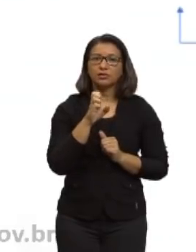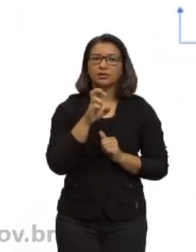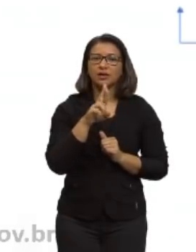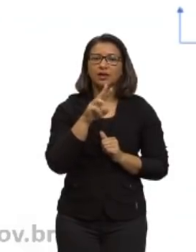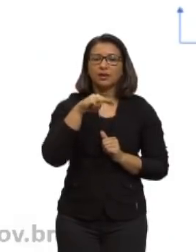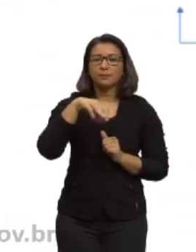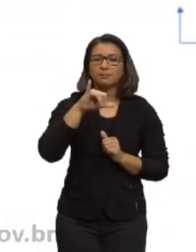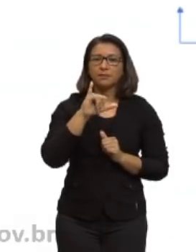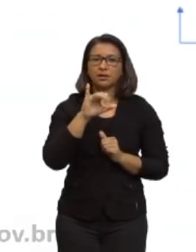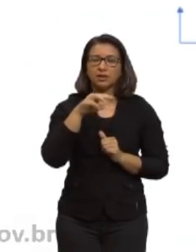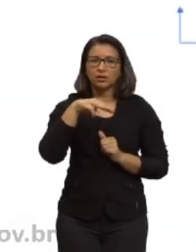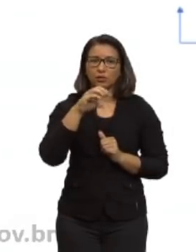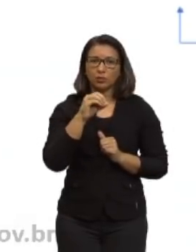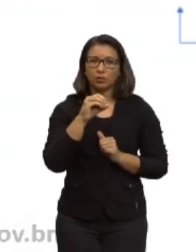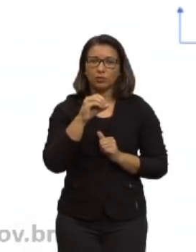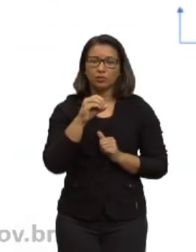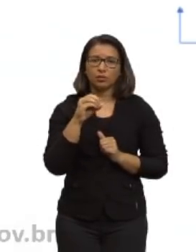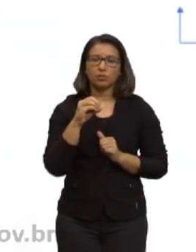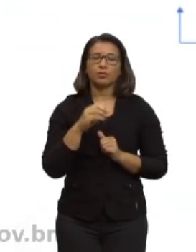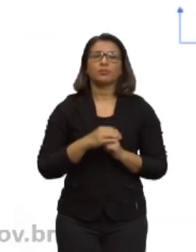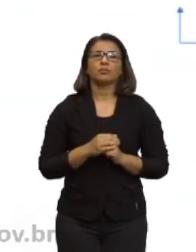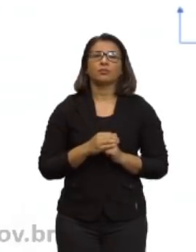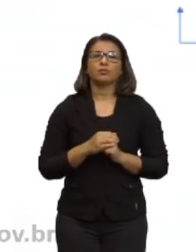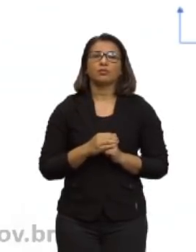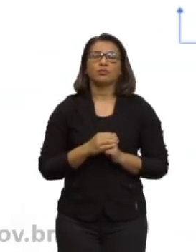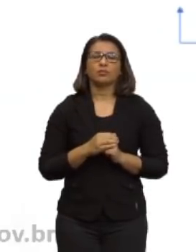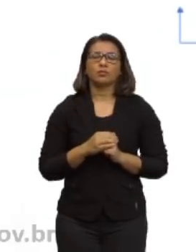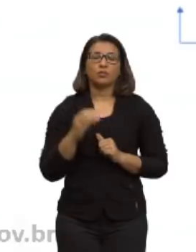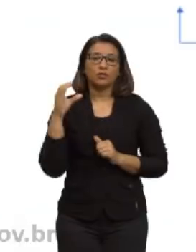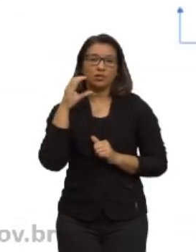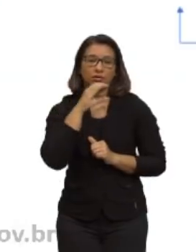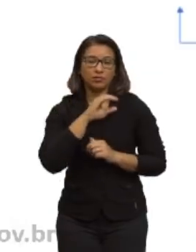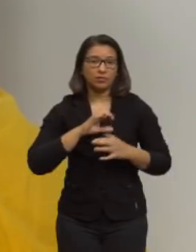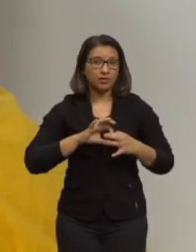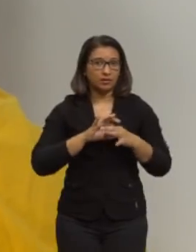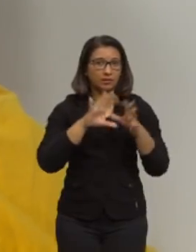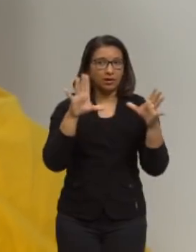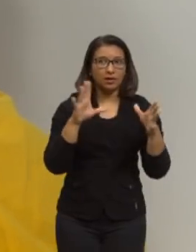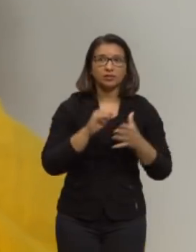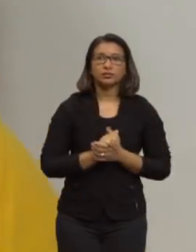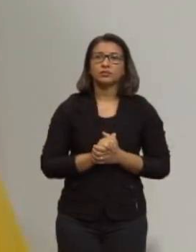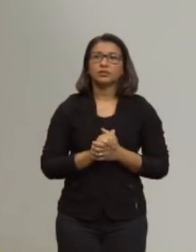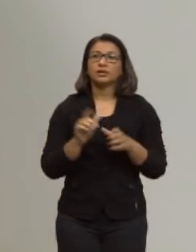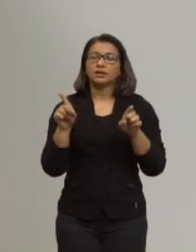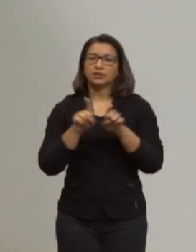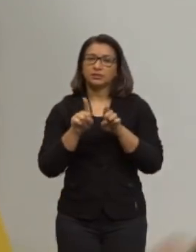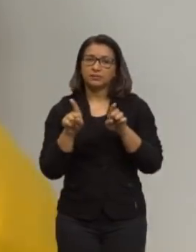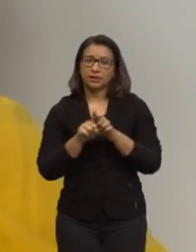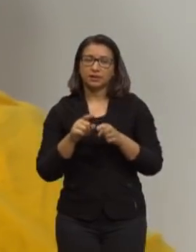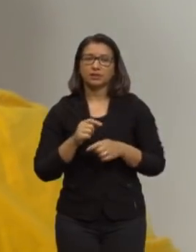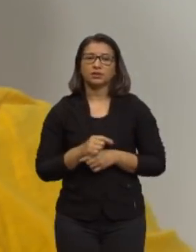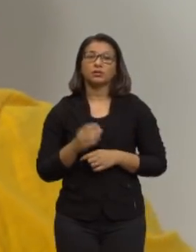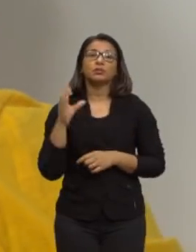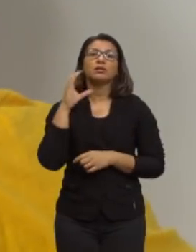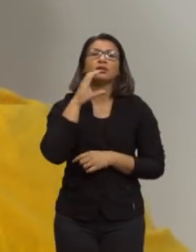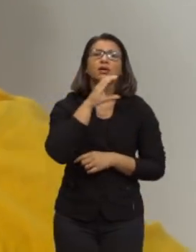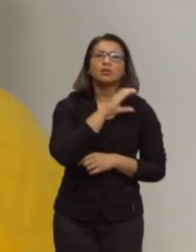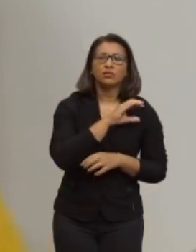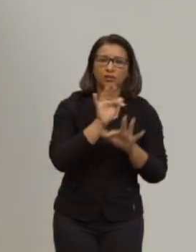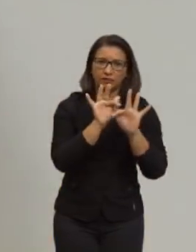e eu disse para vocês que o calor ela é igual a massa da substância